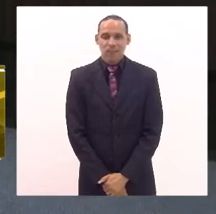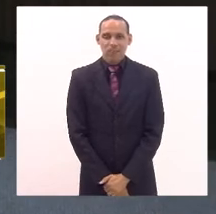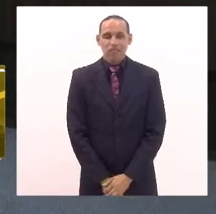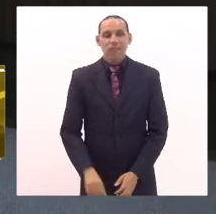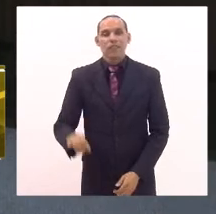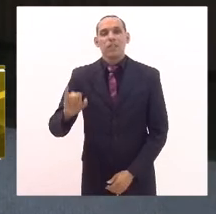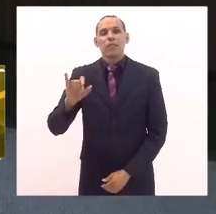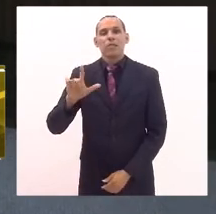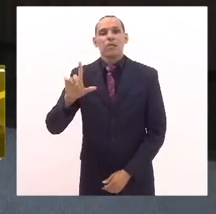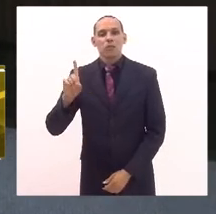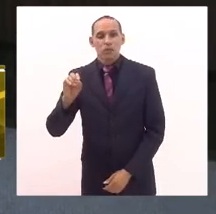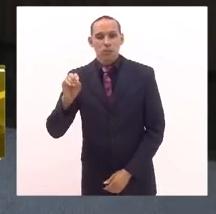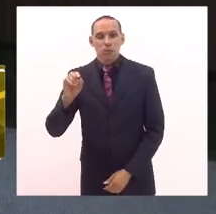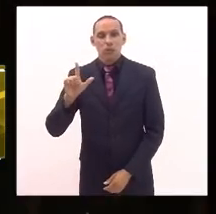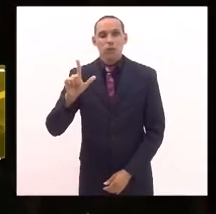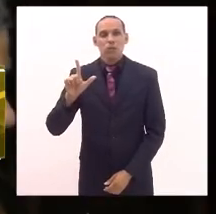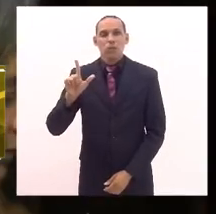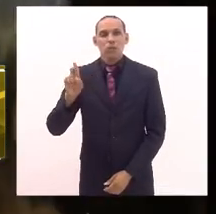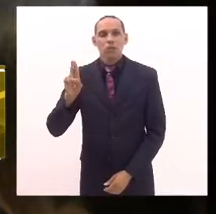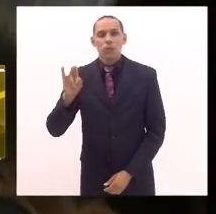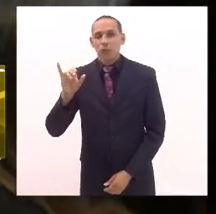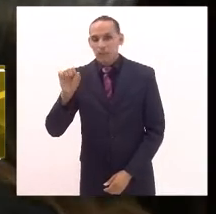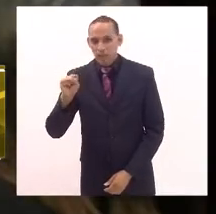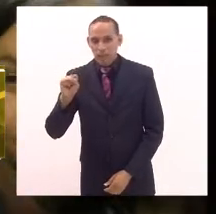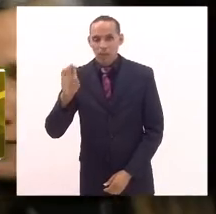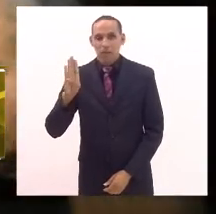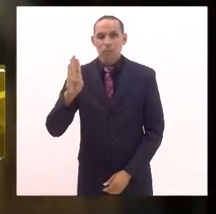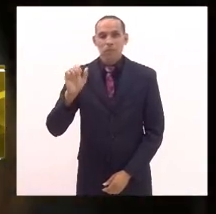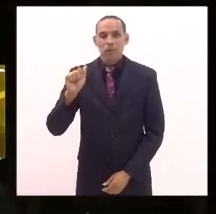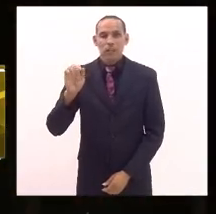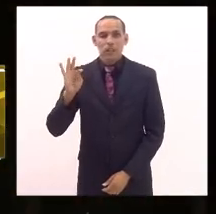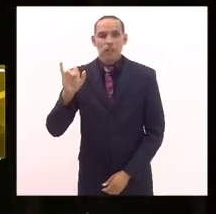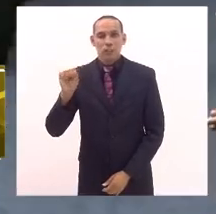Wildo Luiz Batista dos Santos.